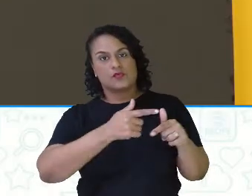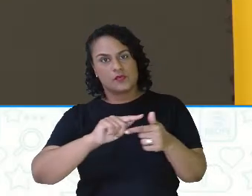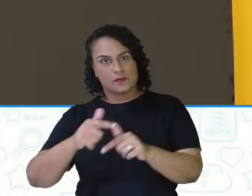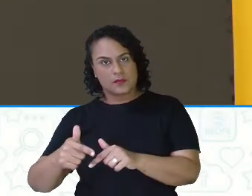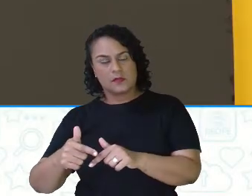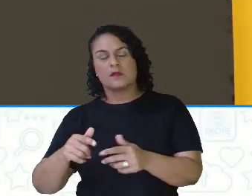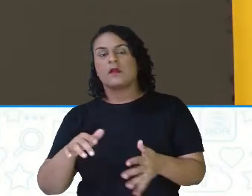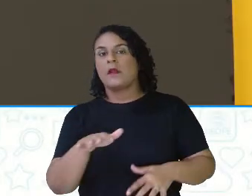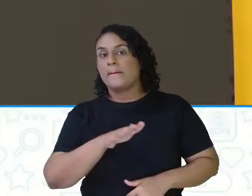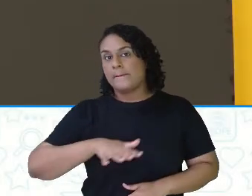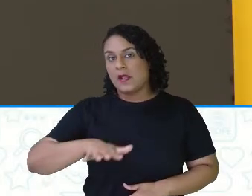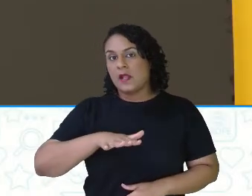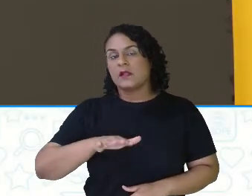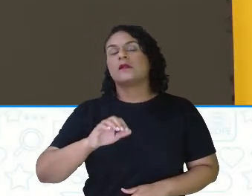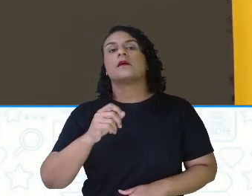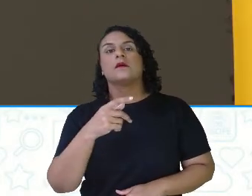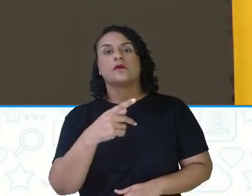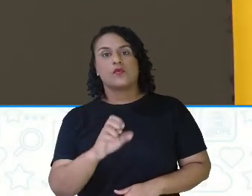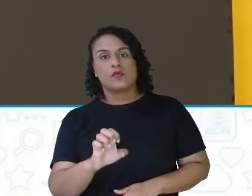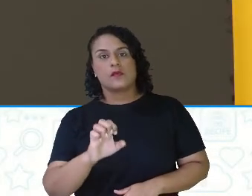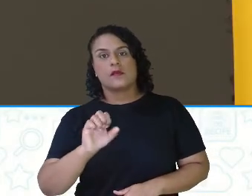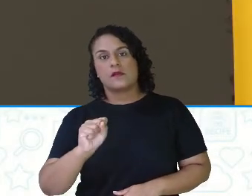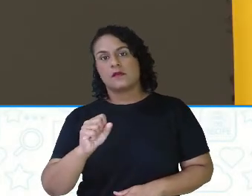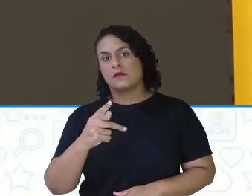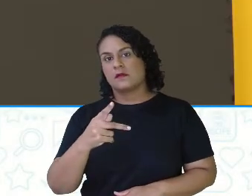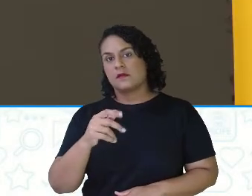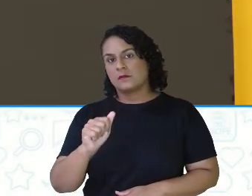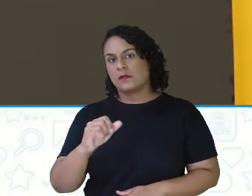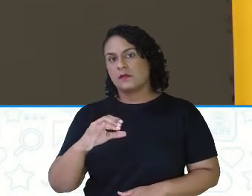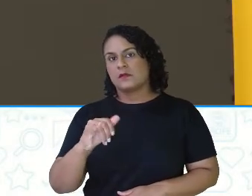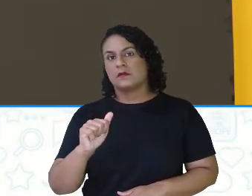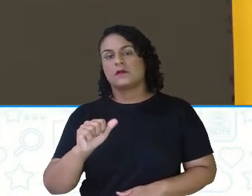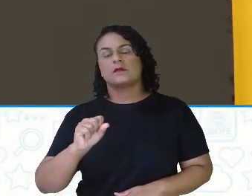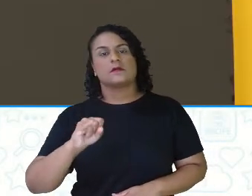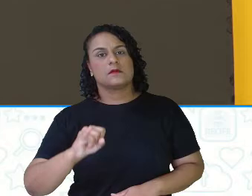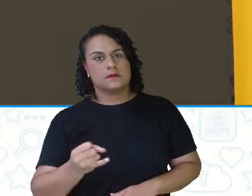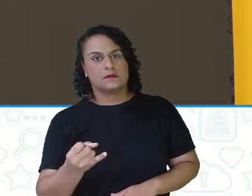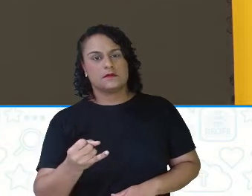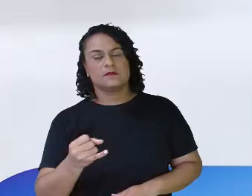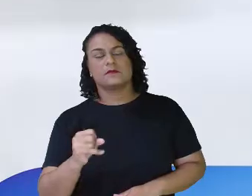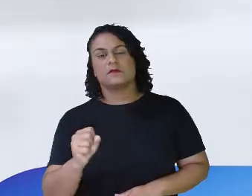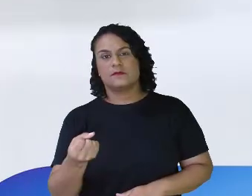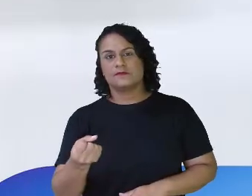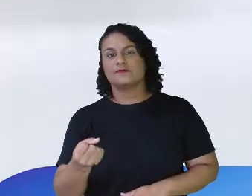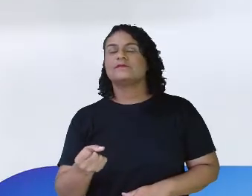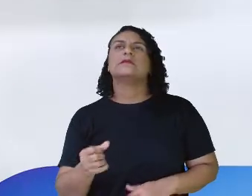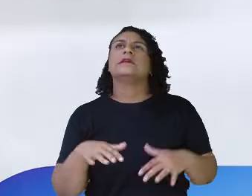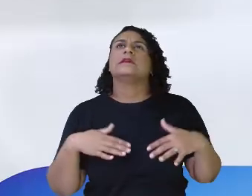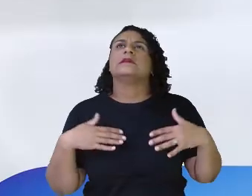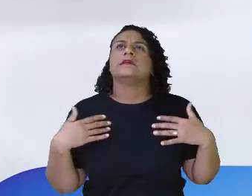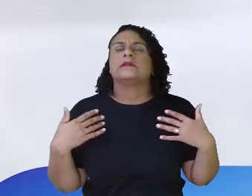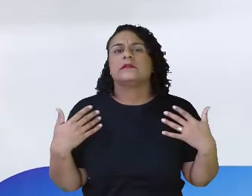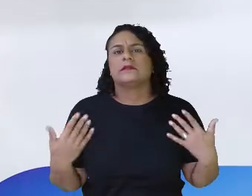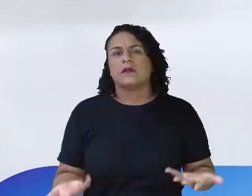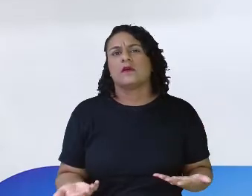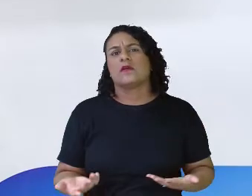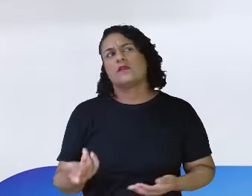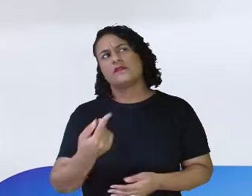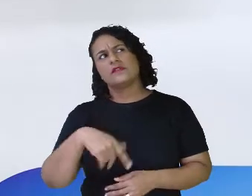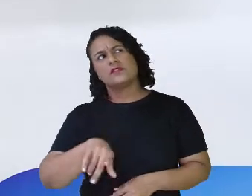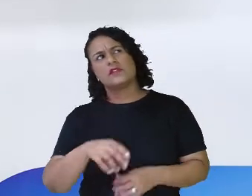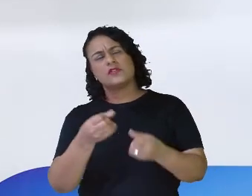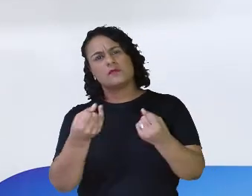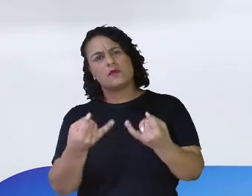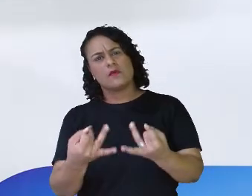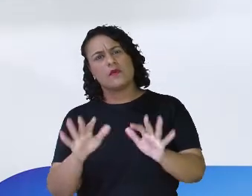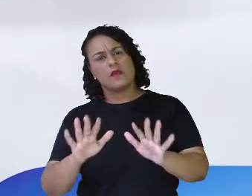sólidos geométricos ou figuras espaciais, né? Professora, a senhora falou, mas vá com